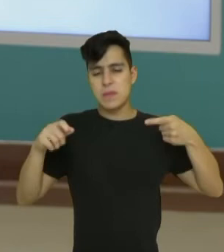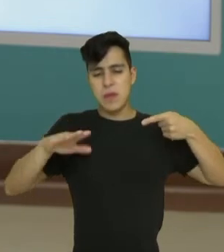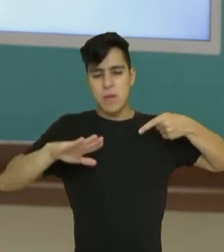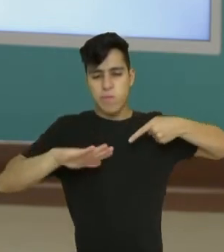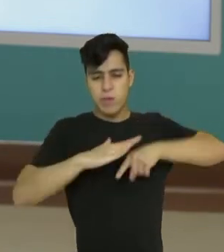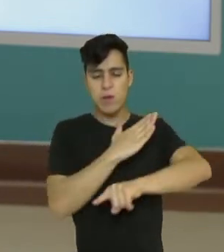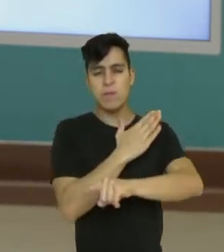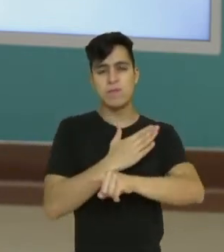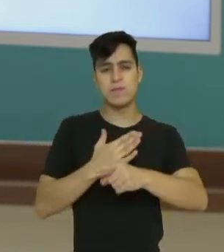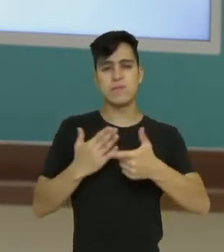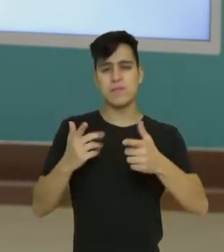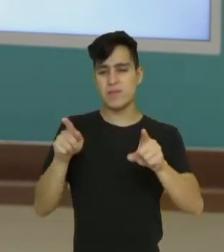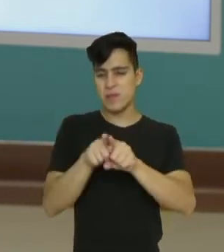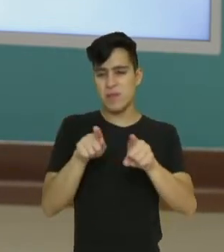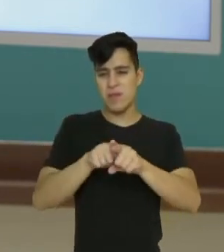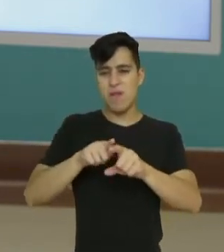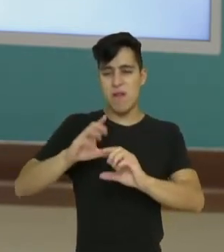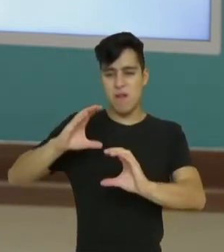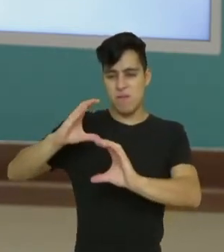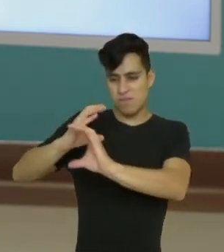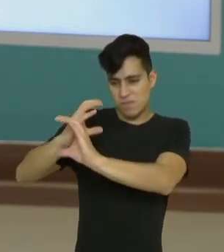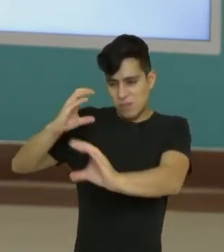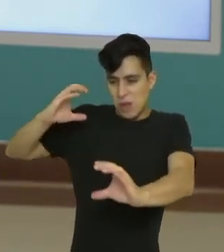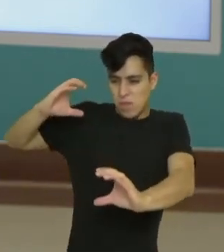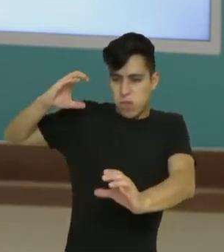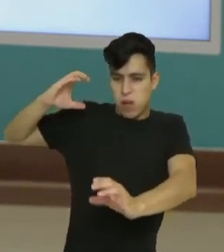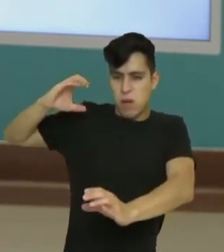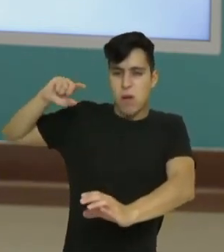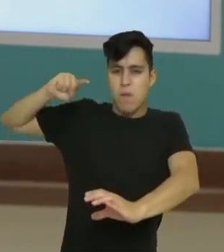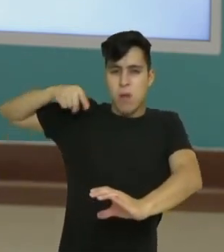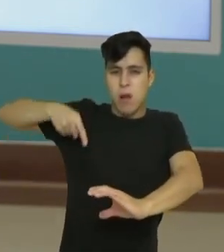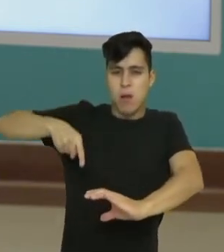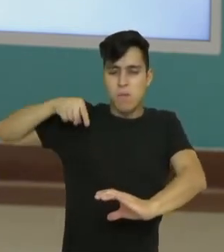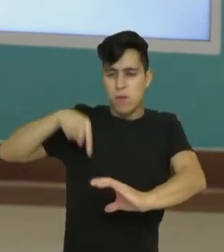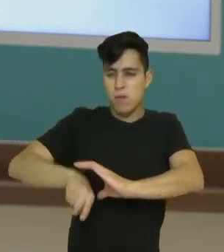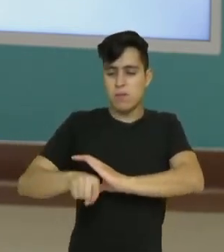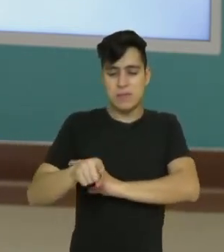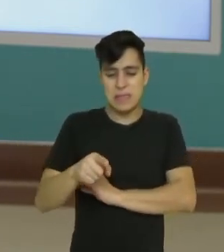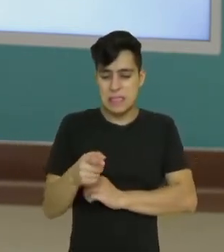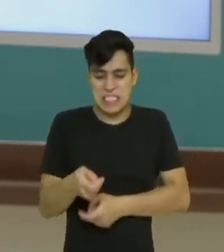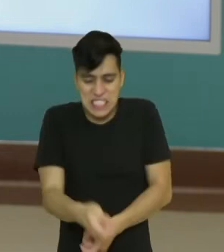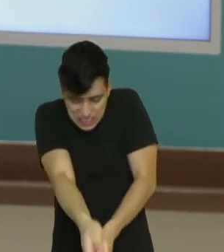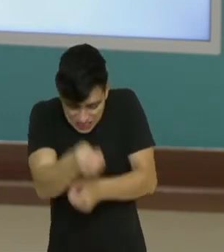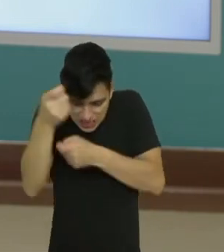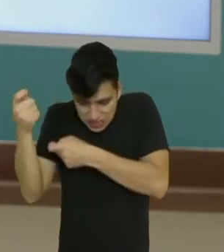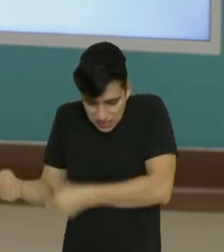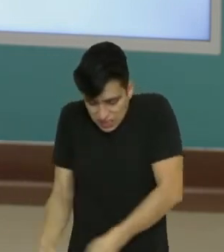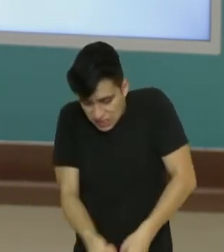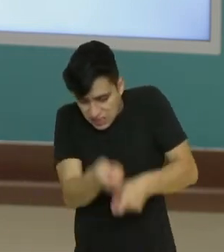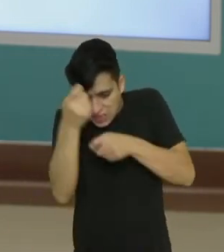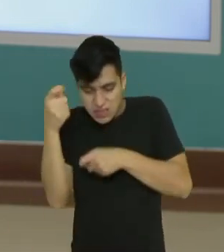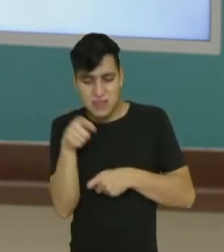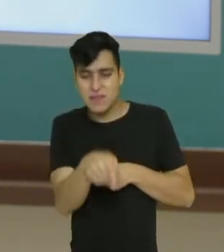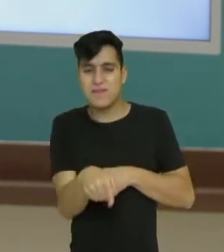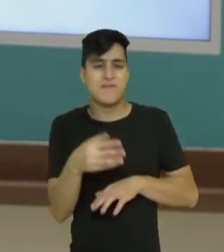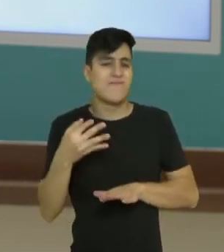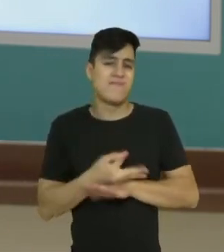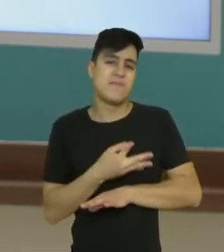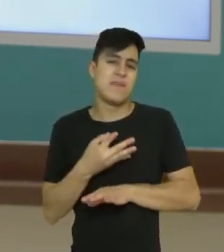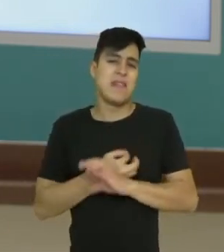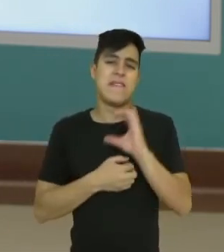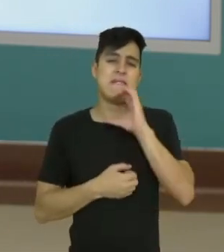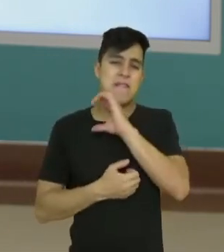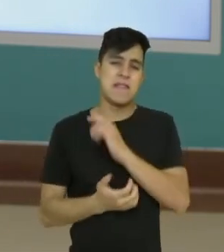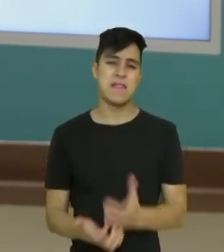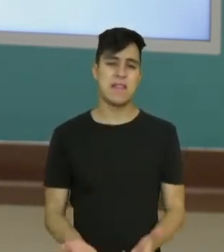então todos esses equipamentos, pás, o que for, para cavar, não vão suportar